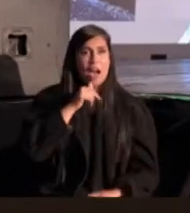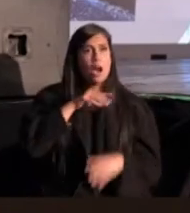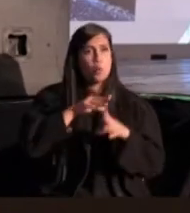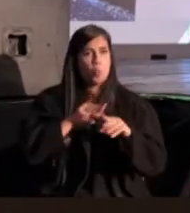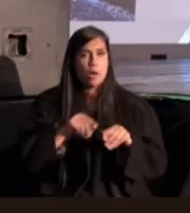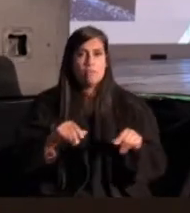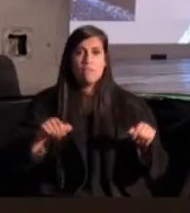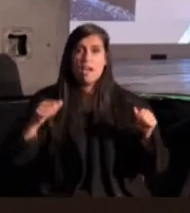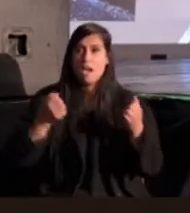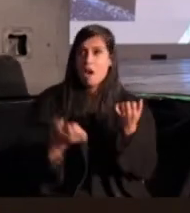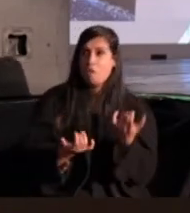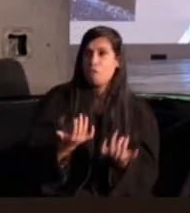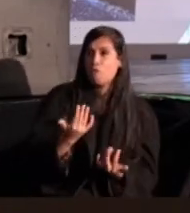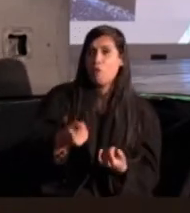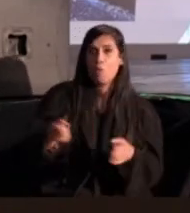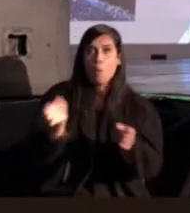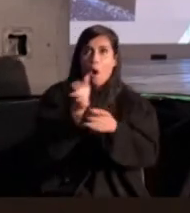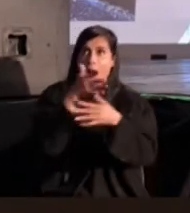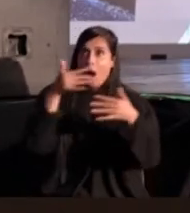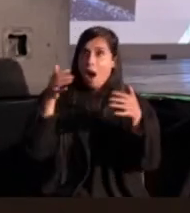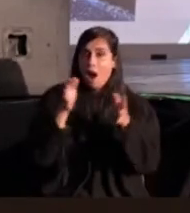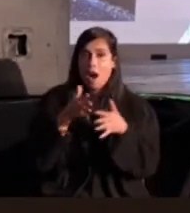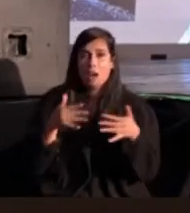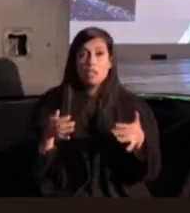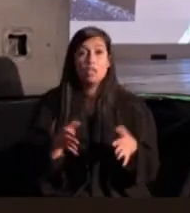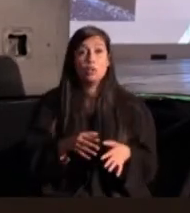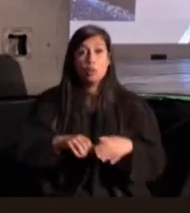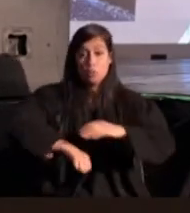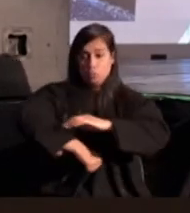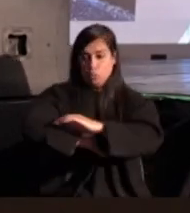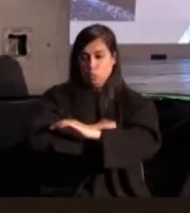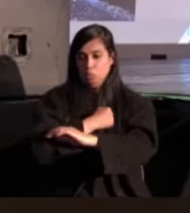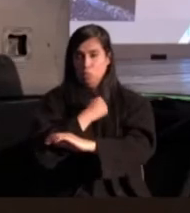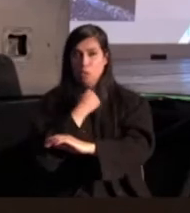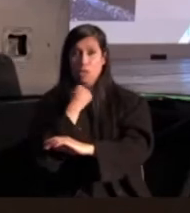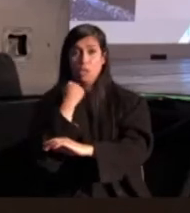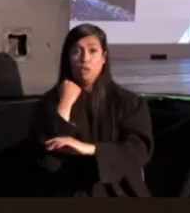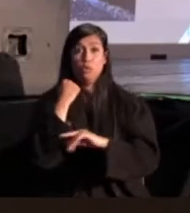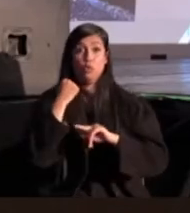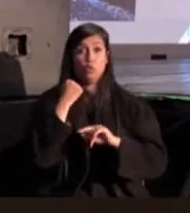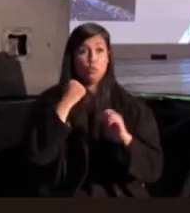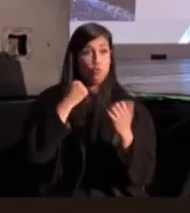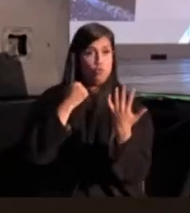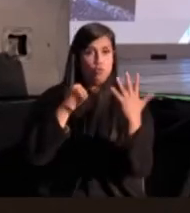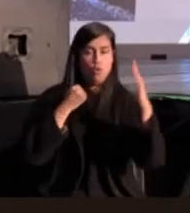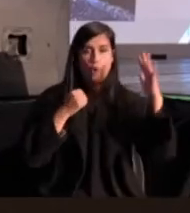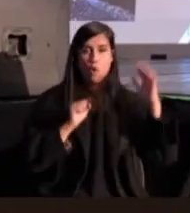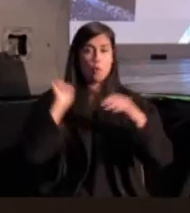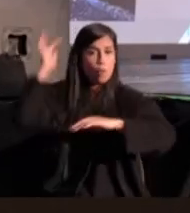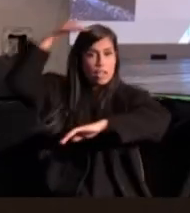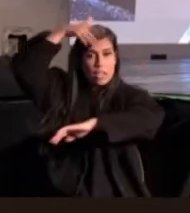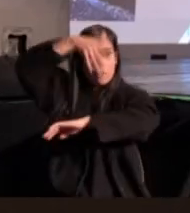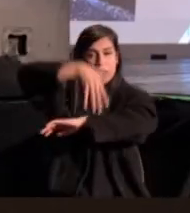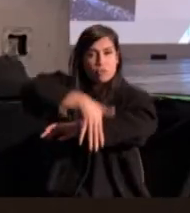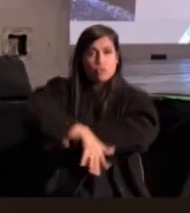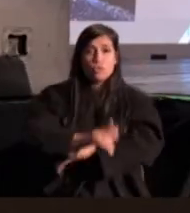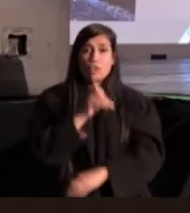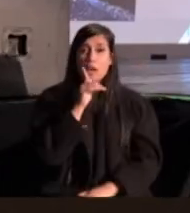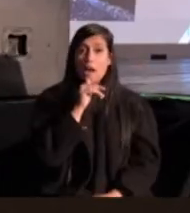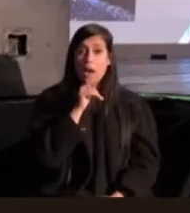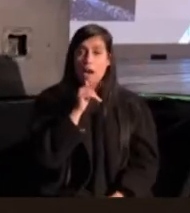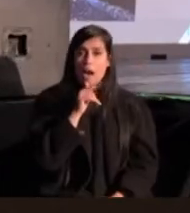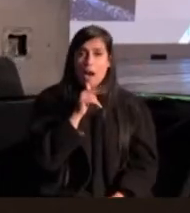e fogo. Exu é um orixá que o fogo é predominante, Iemanjá, água é predominante. A água